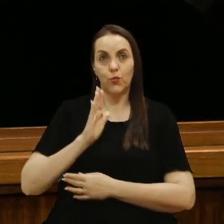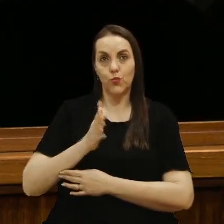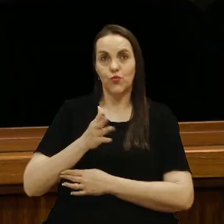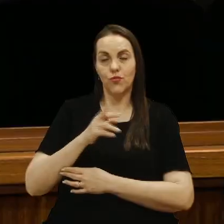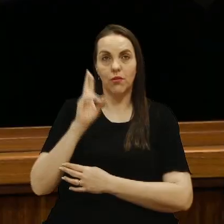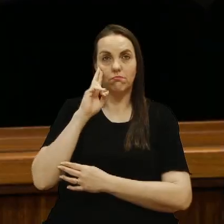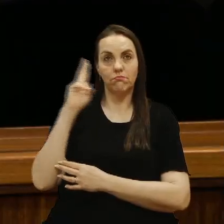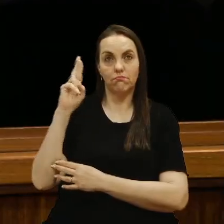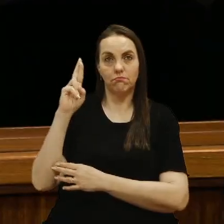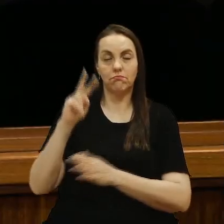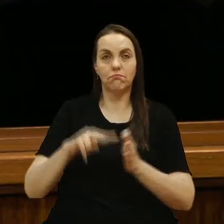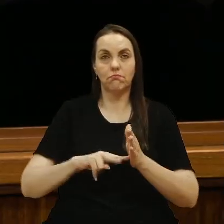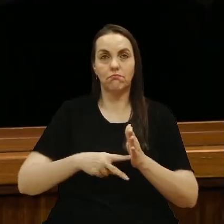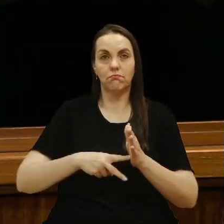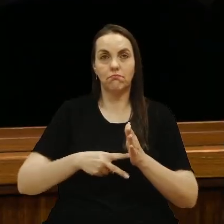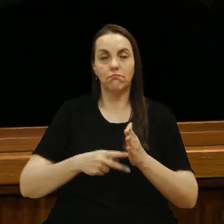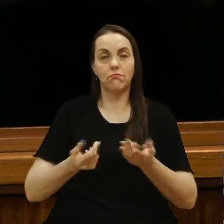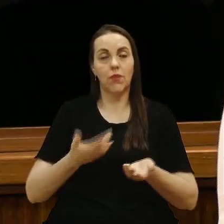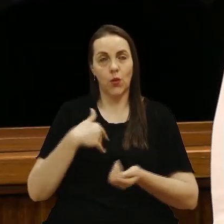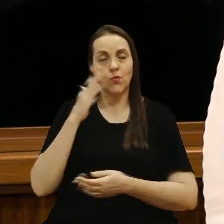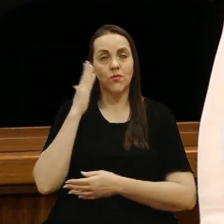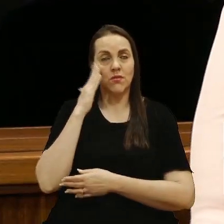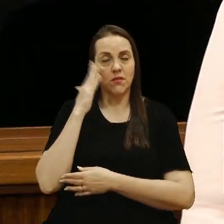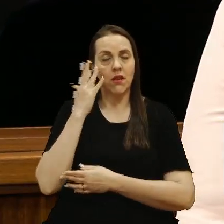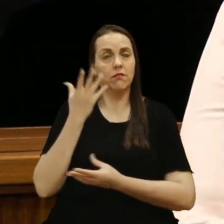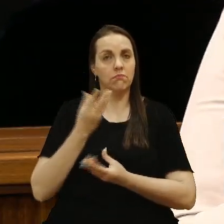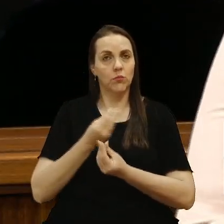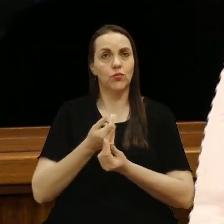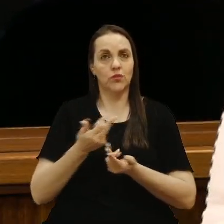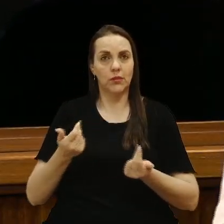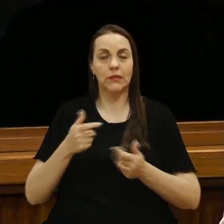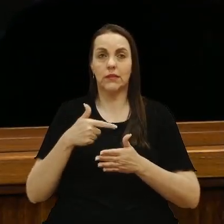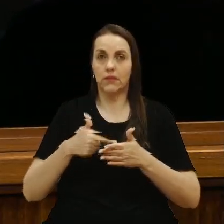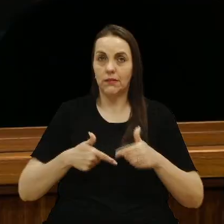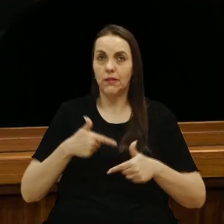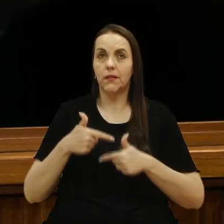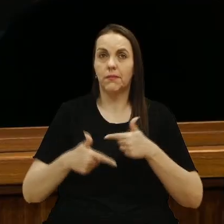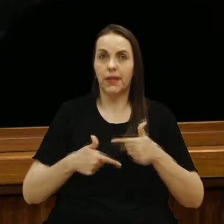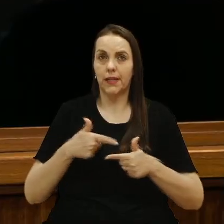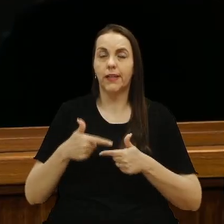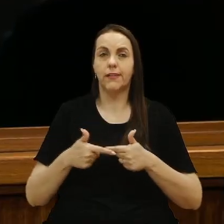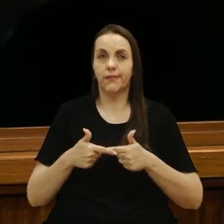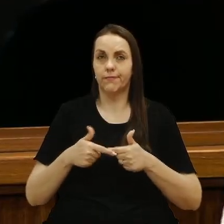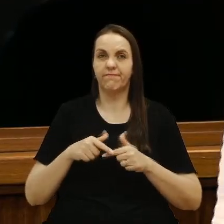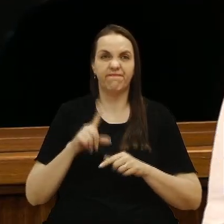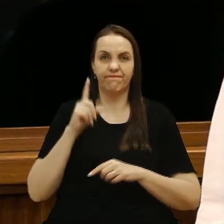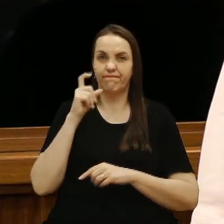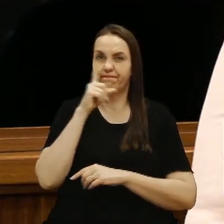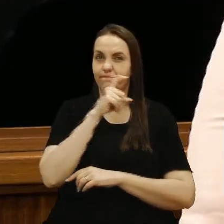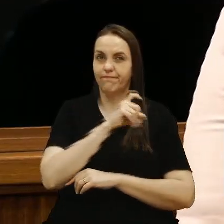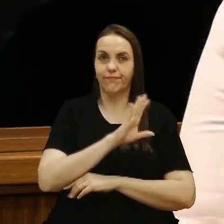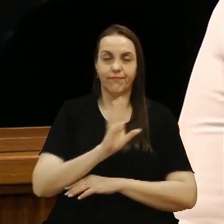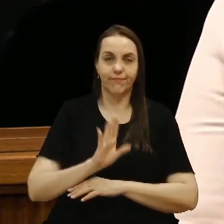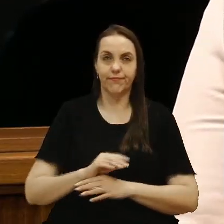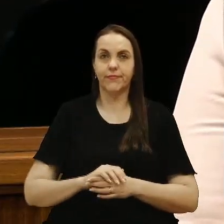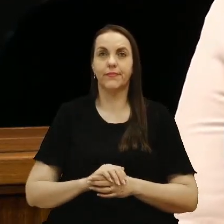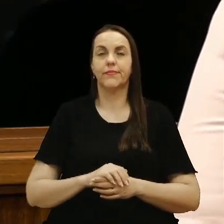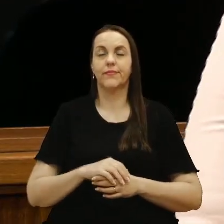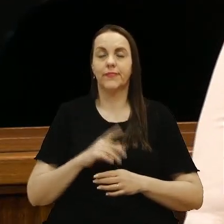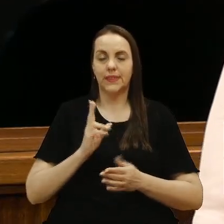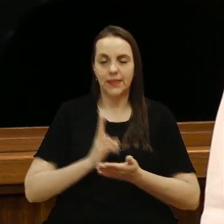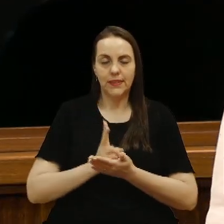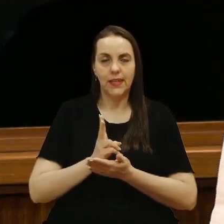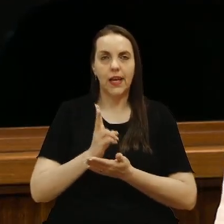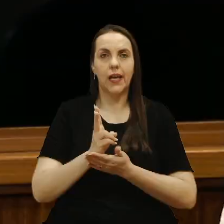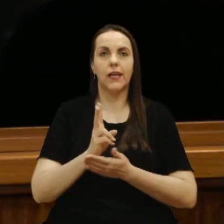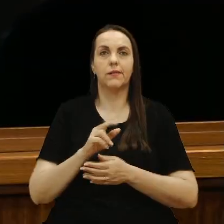direção de sindicato, eu sei o quanto, muitas vezes, é um trabalho inglório, né? O quanto a gente está ali, muitas